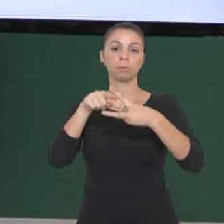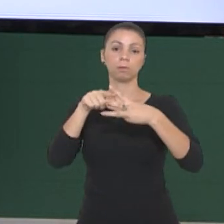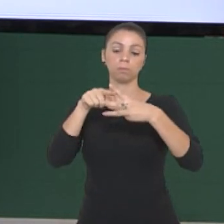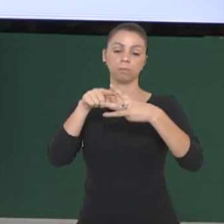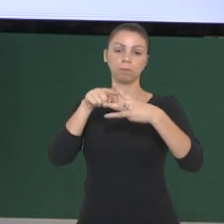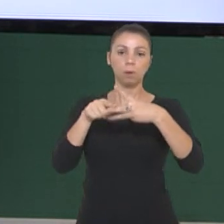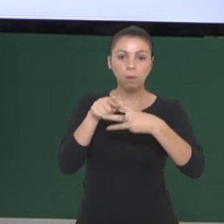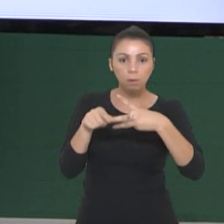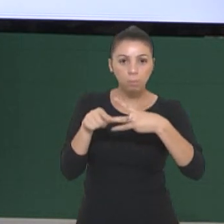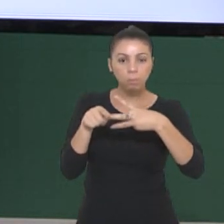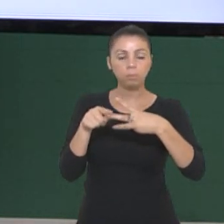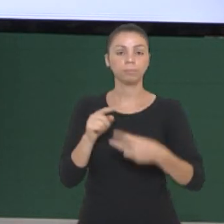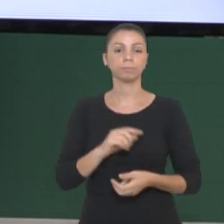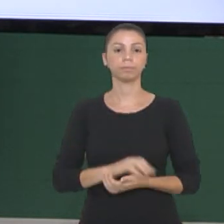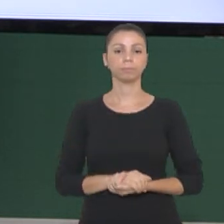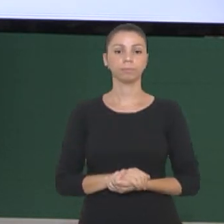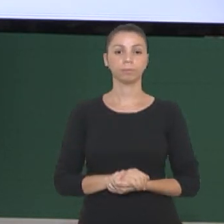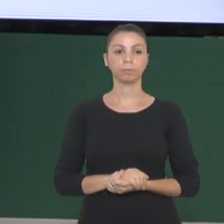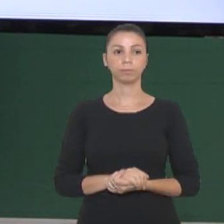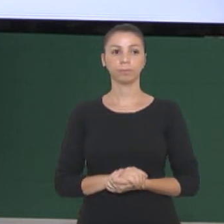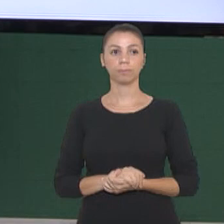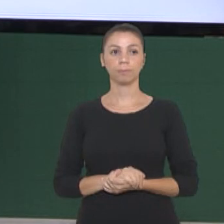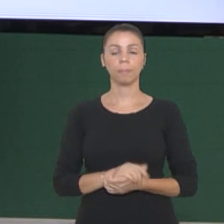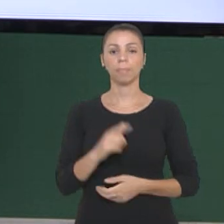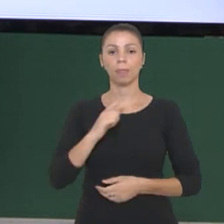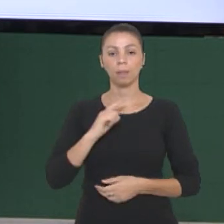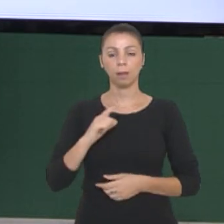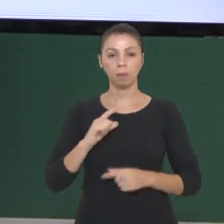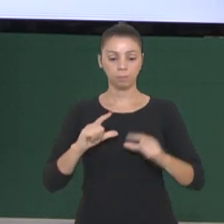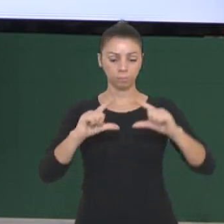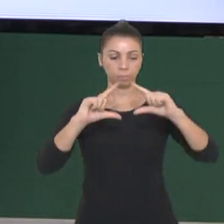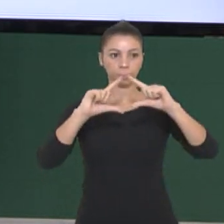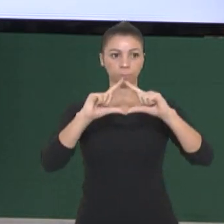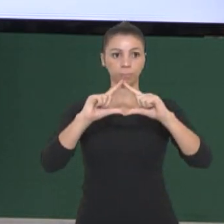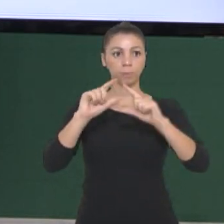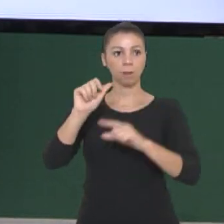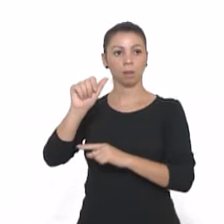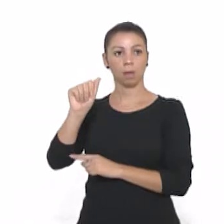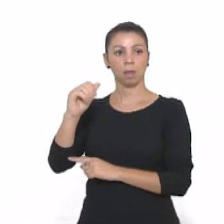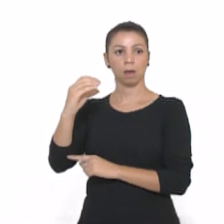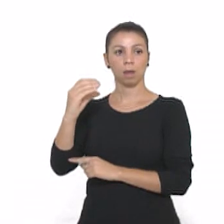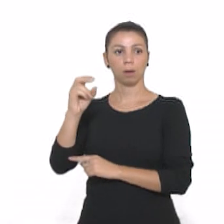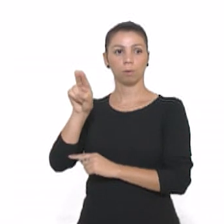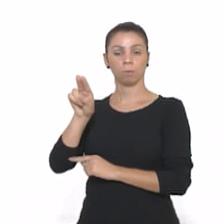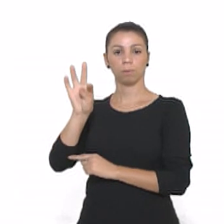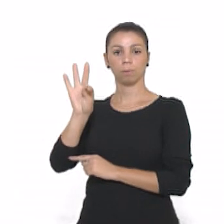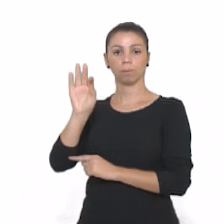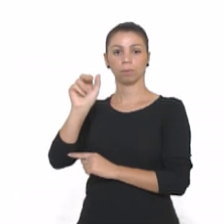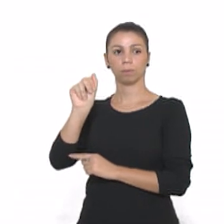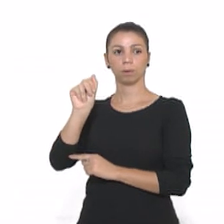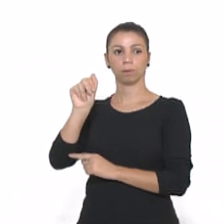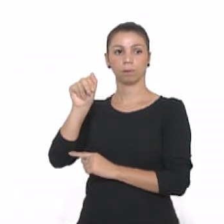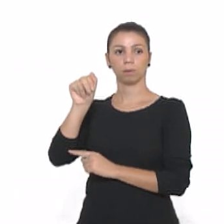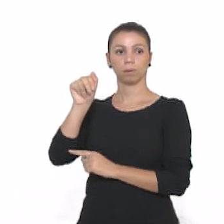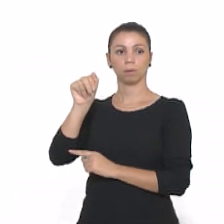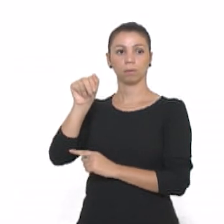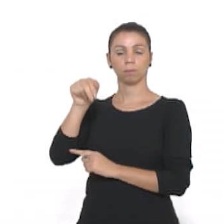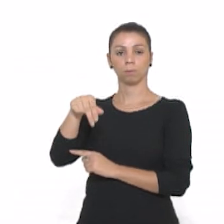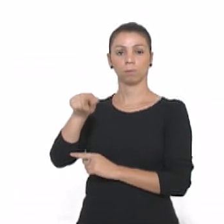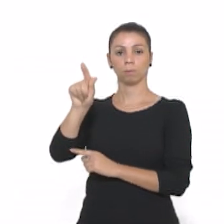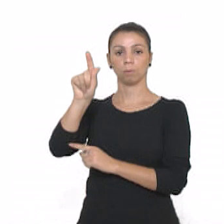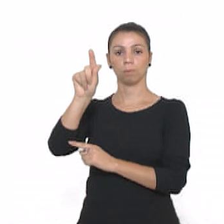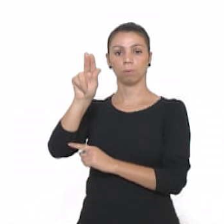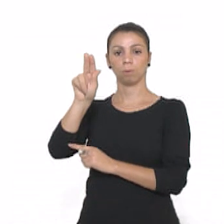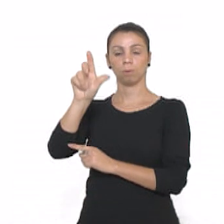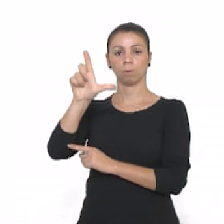Vamos ver? Então, nós temos o triângulo acutângulo. O triângulo acutângulo, ele possui todos os